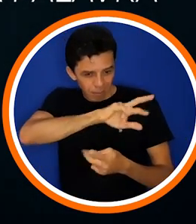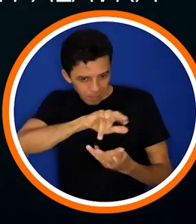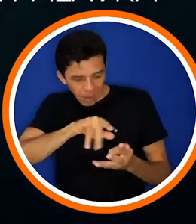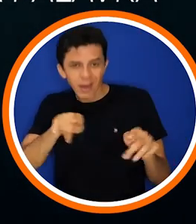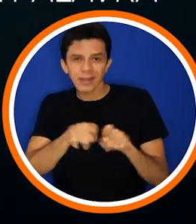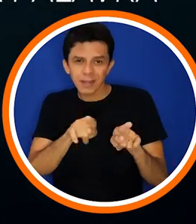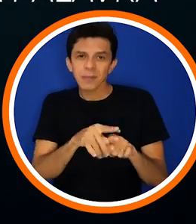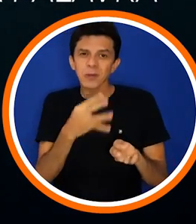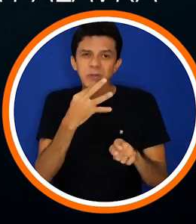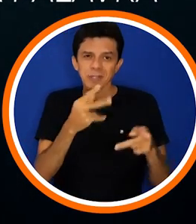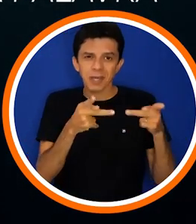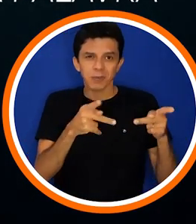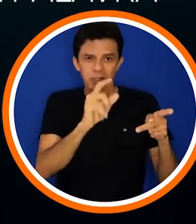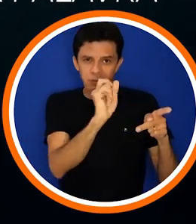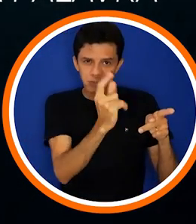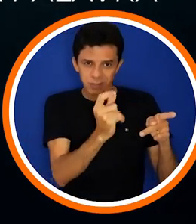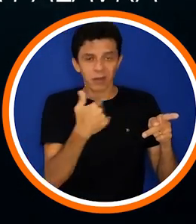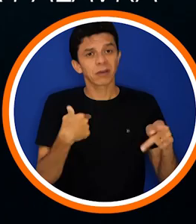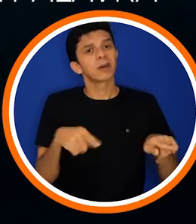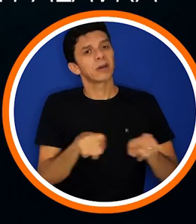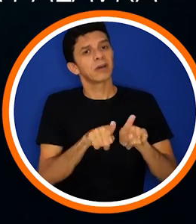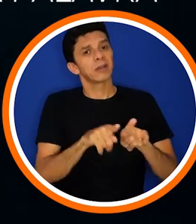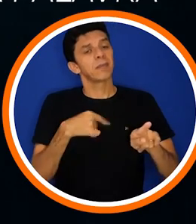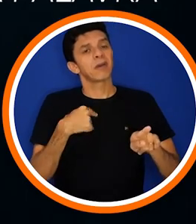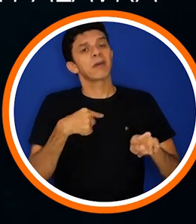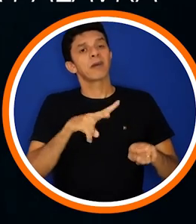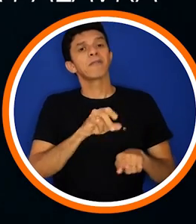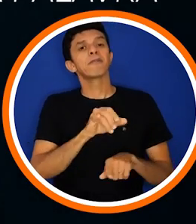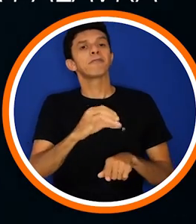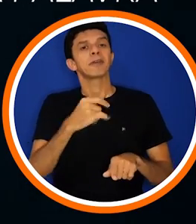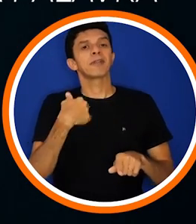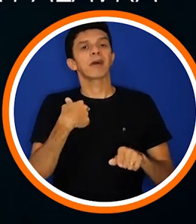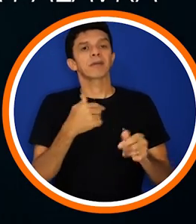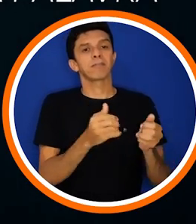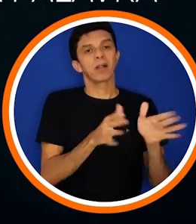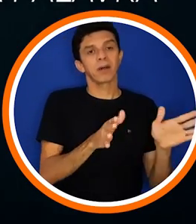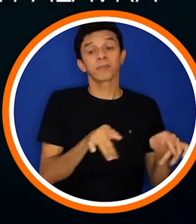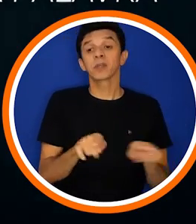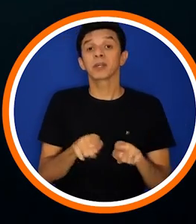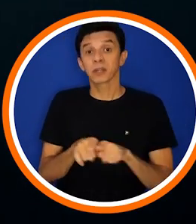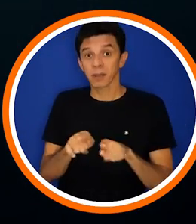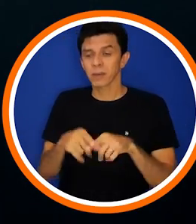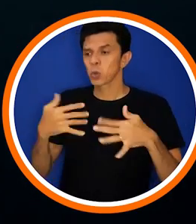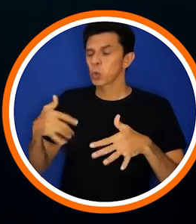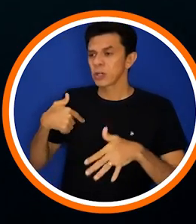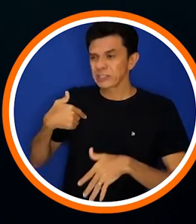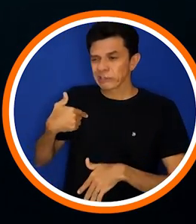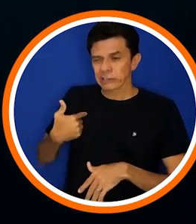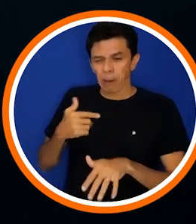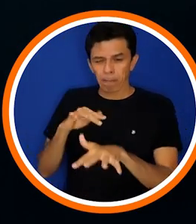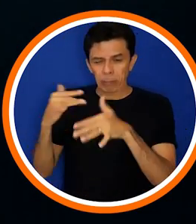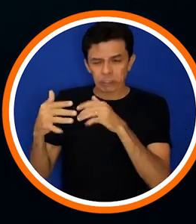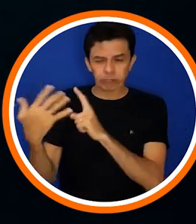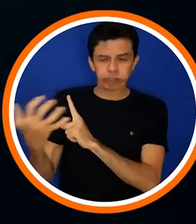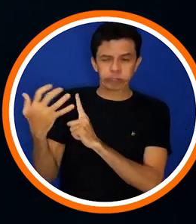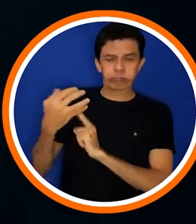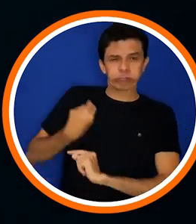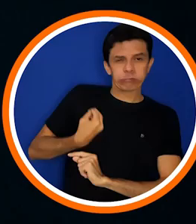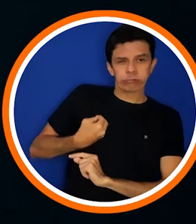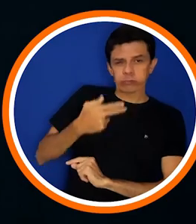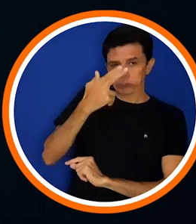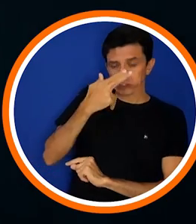quer aprender sobre esses temas e também conhecer esses projetos digitais que a VINAC está lançando. A Toxicidade das Mídias na Vida